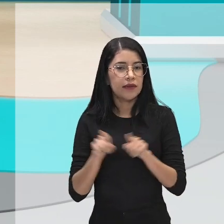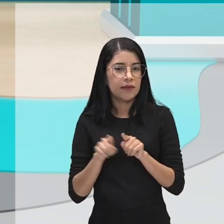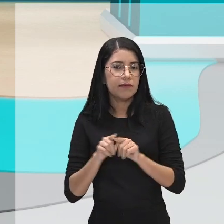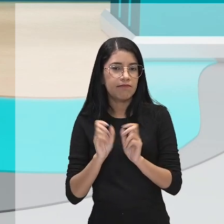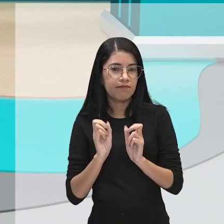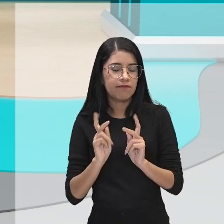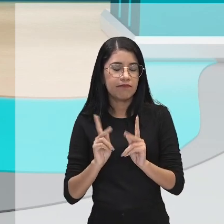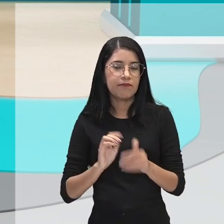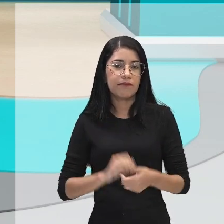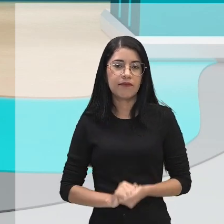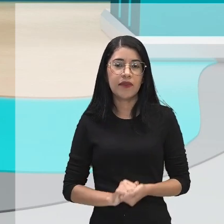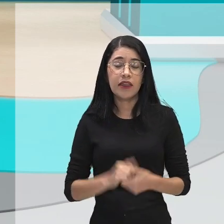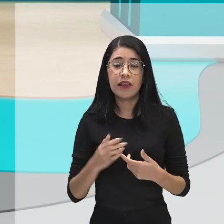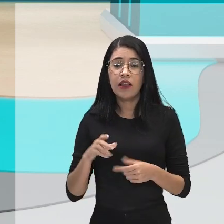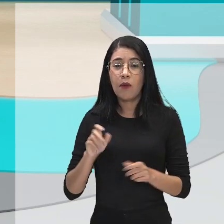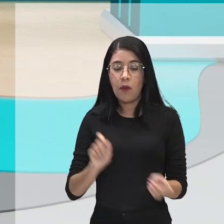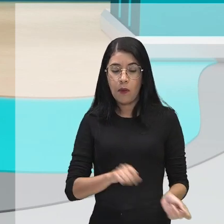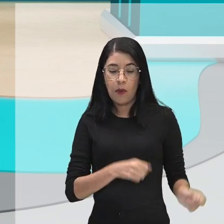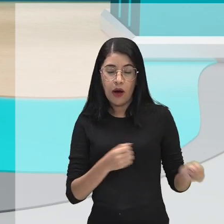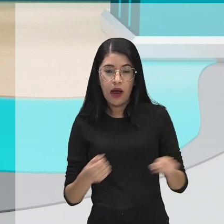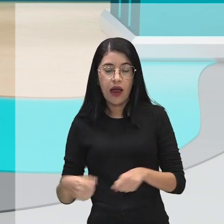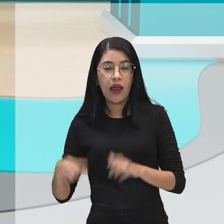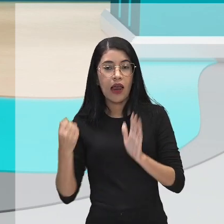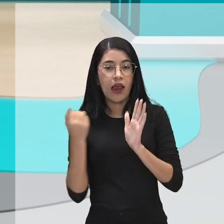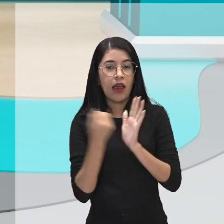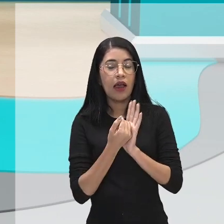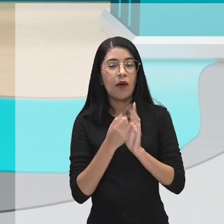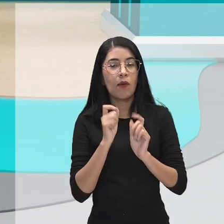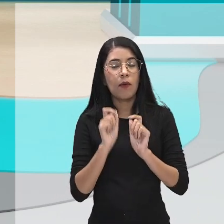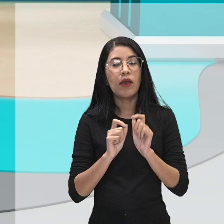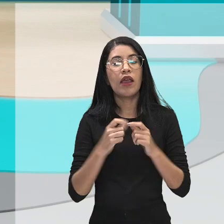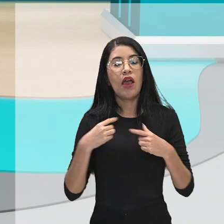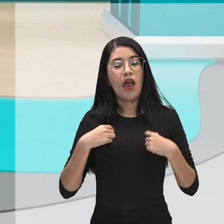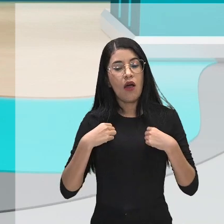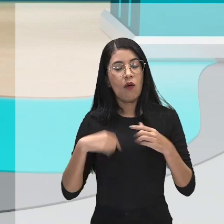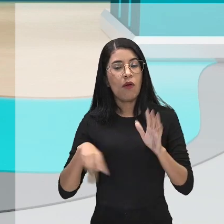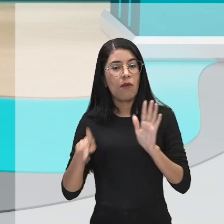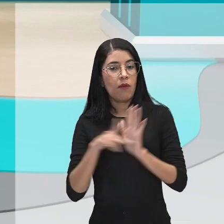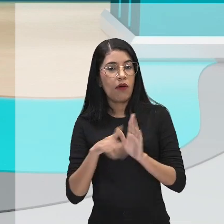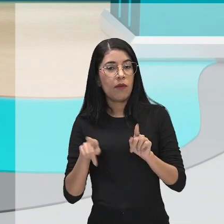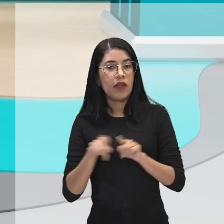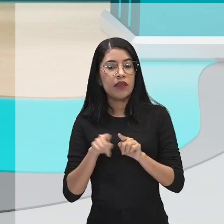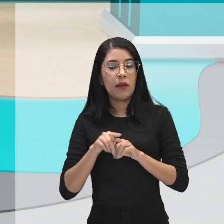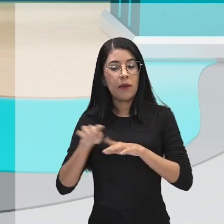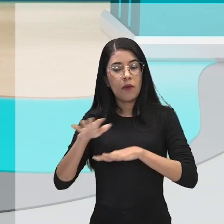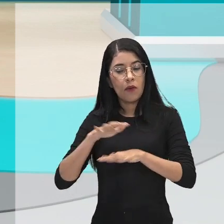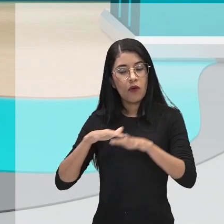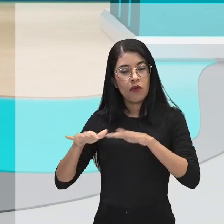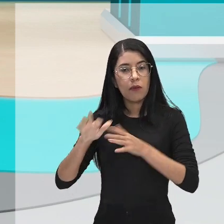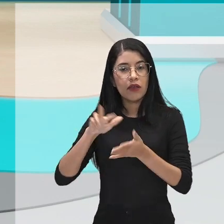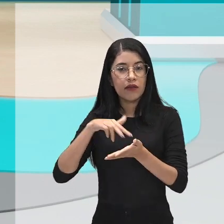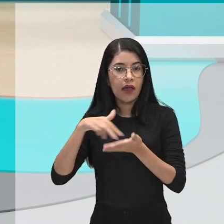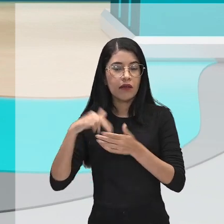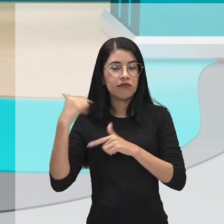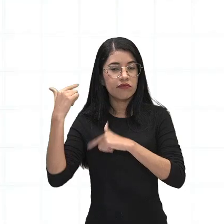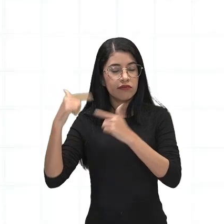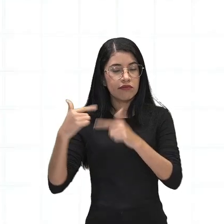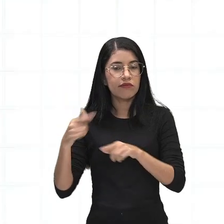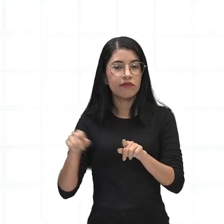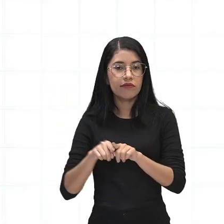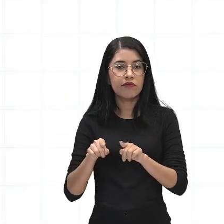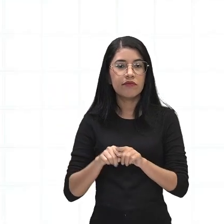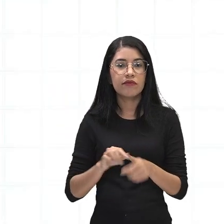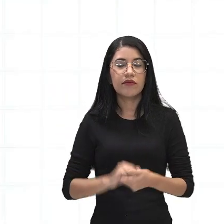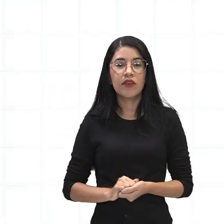Então o carimbó, ele tem a sua marca registrada com o figurino, com os seus passos de uma dança tradicional. Aí nós temos o